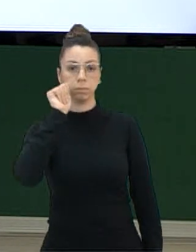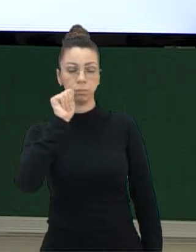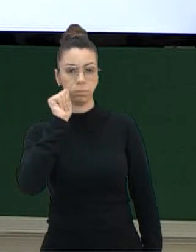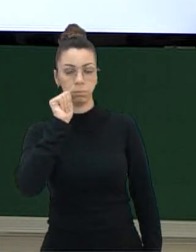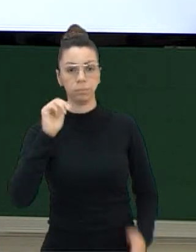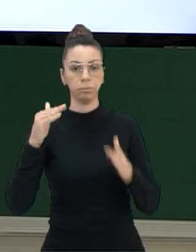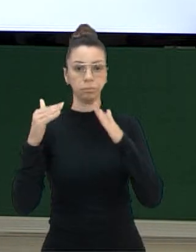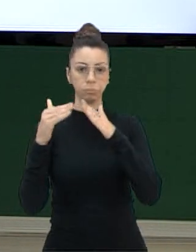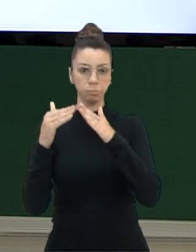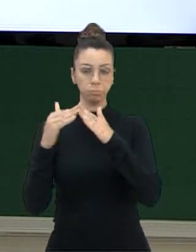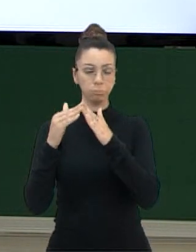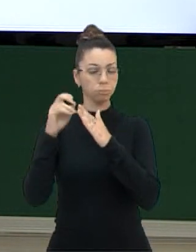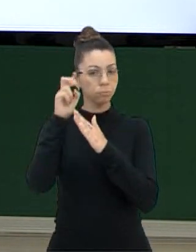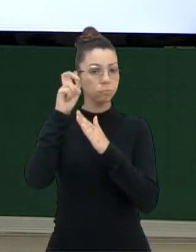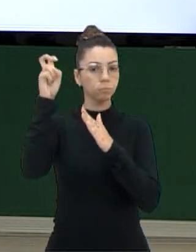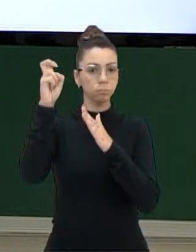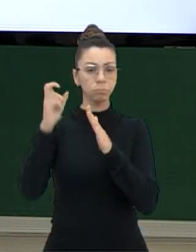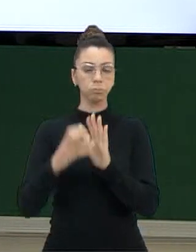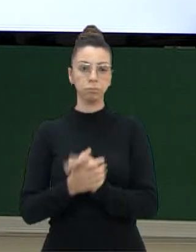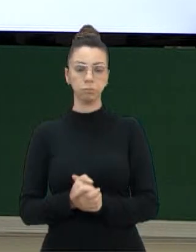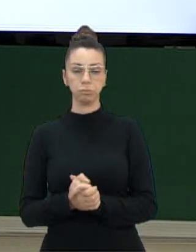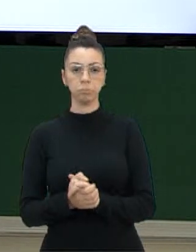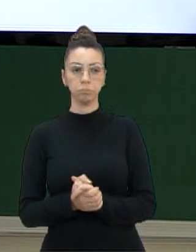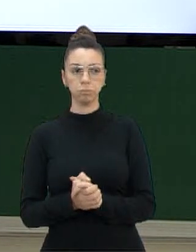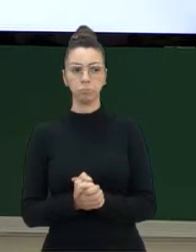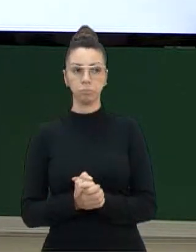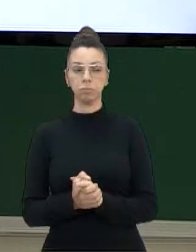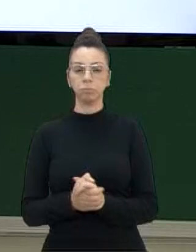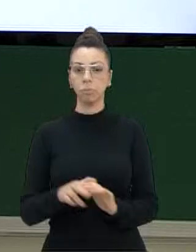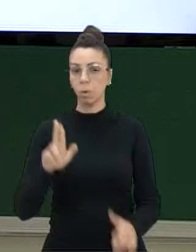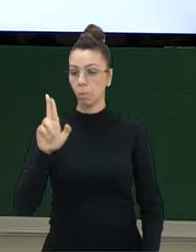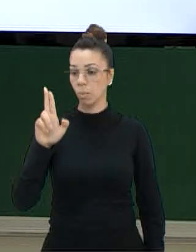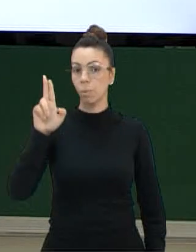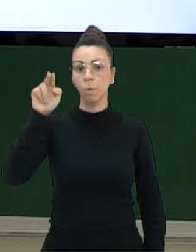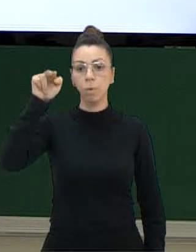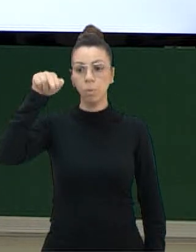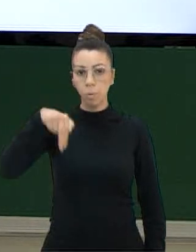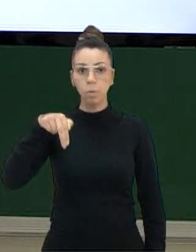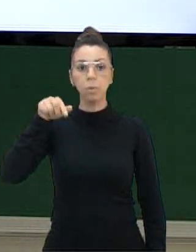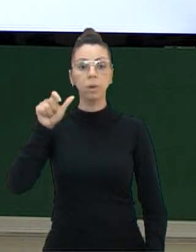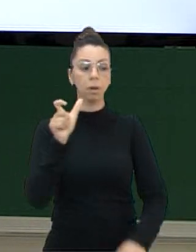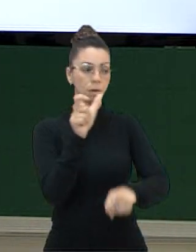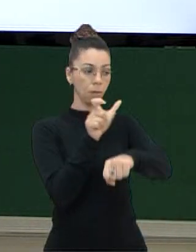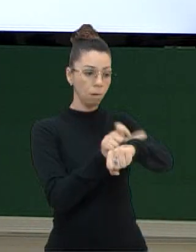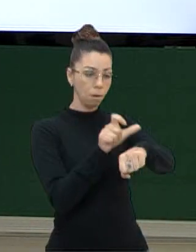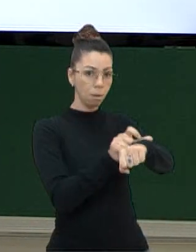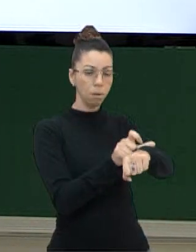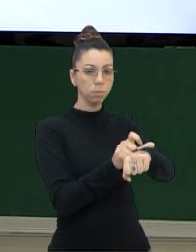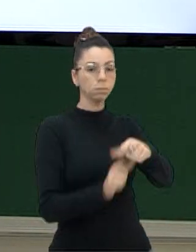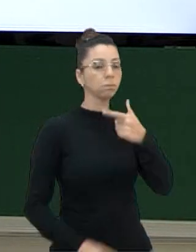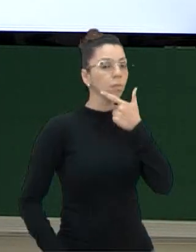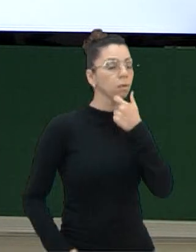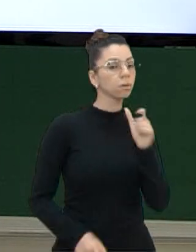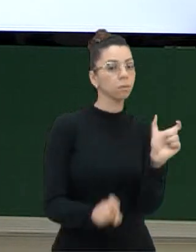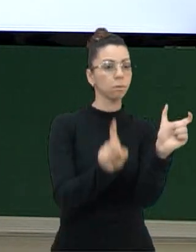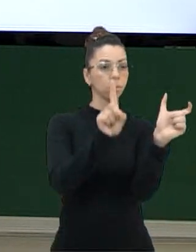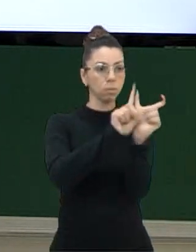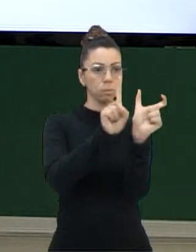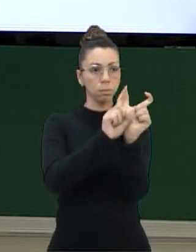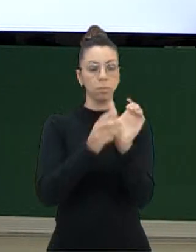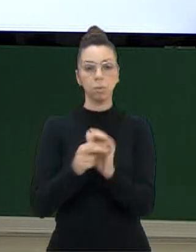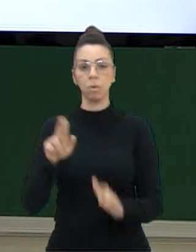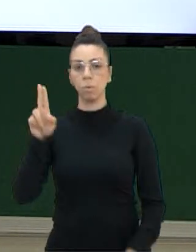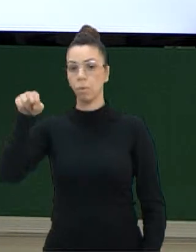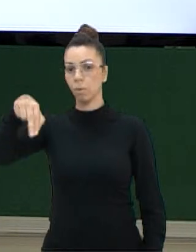inteligente. Eram uns relógios, olha a ideia, um reloj masculino singular, uns relógios masculino